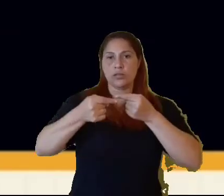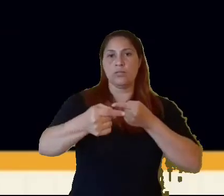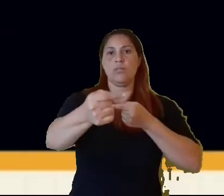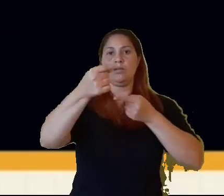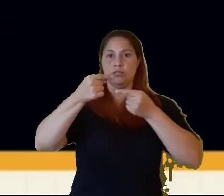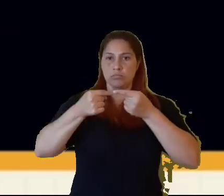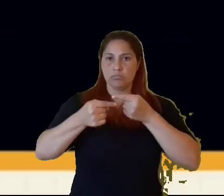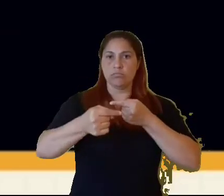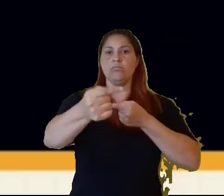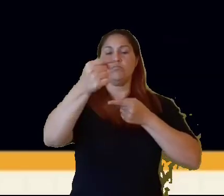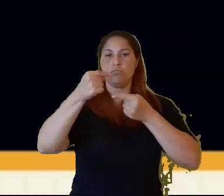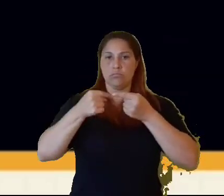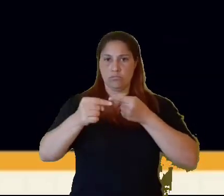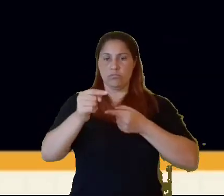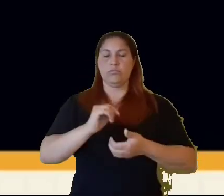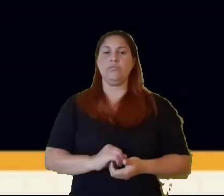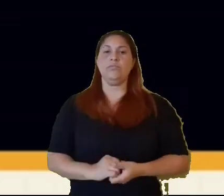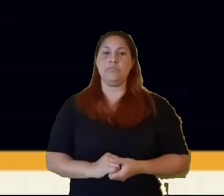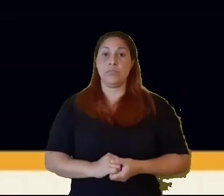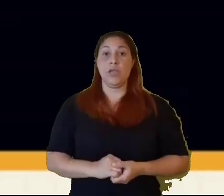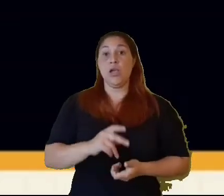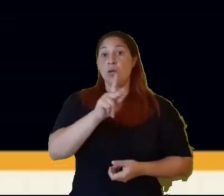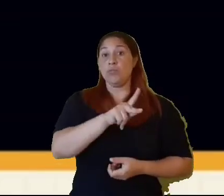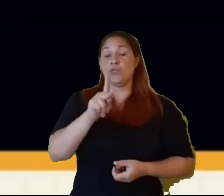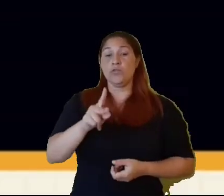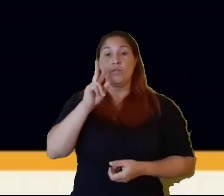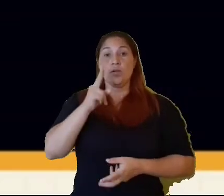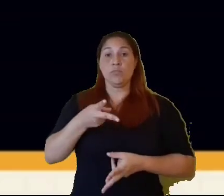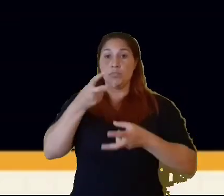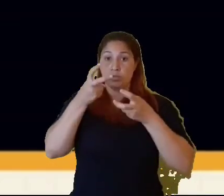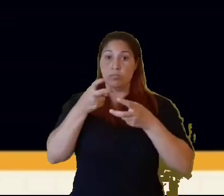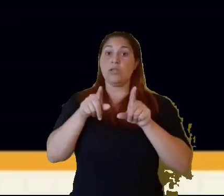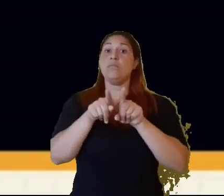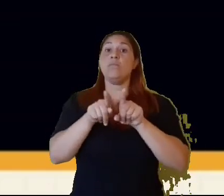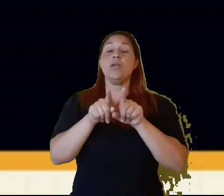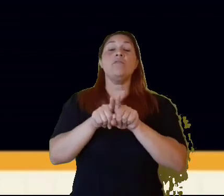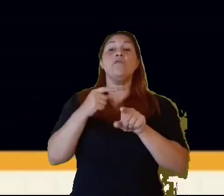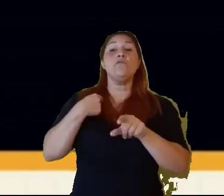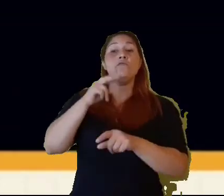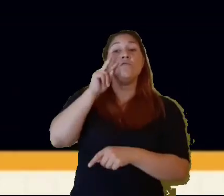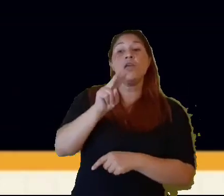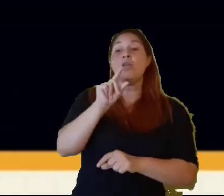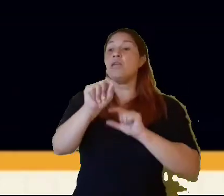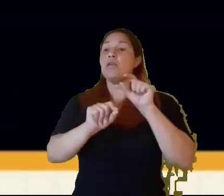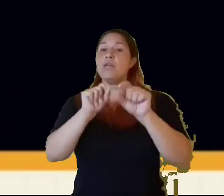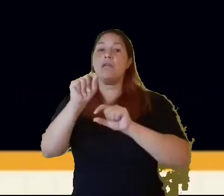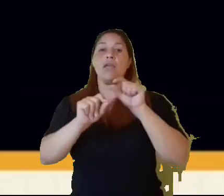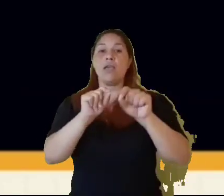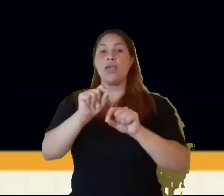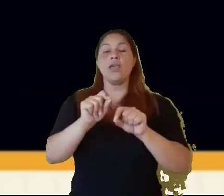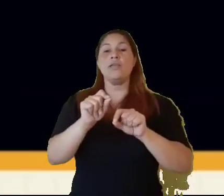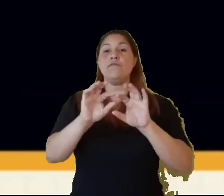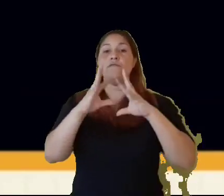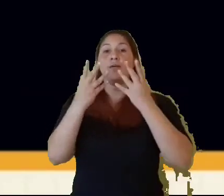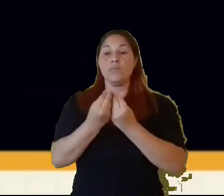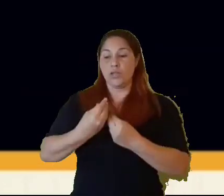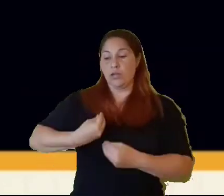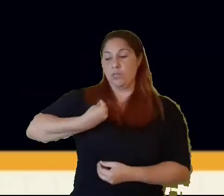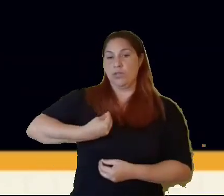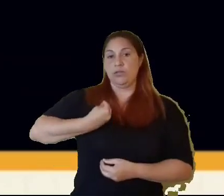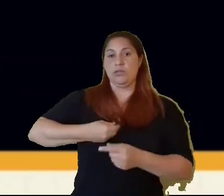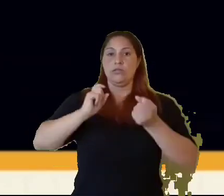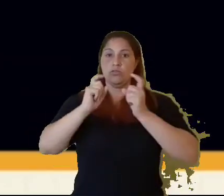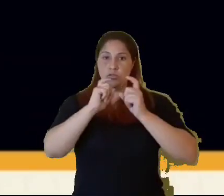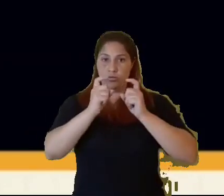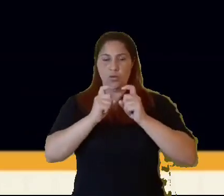semanalmente. As professoras vão verificar quem são os pais que estão presentes. Aquele mesmo controle que a gente fazia nas